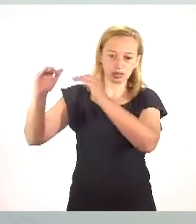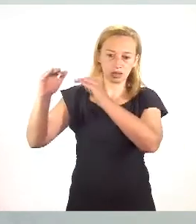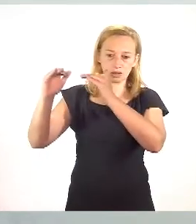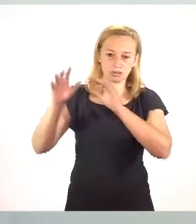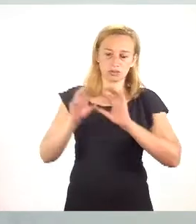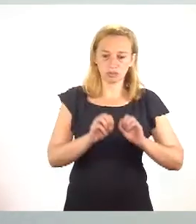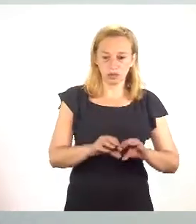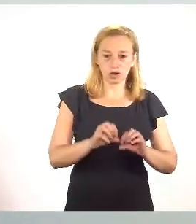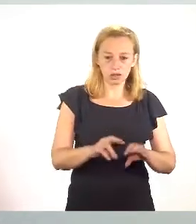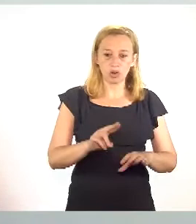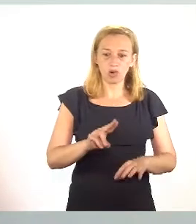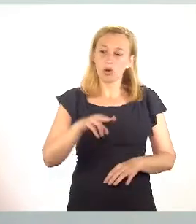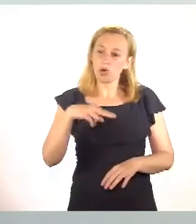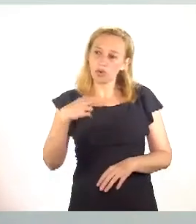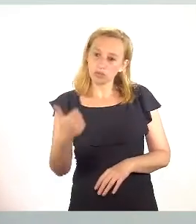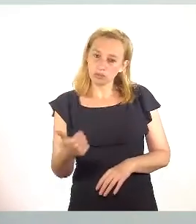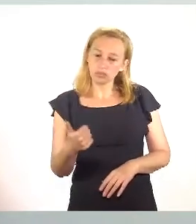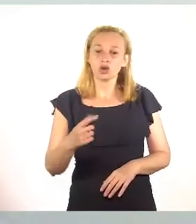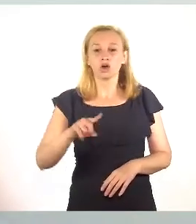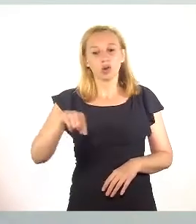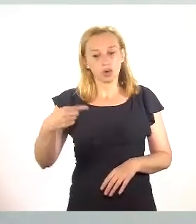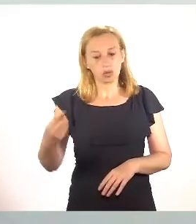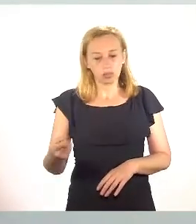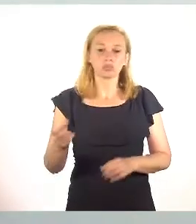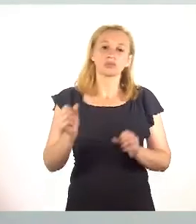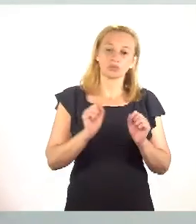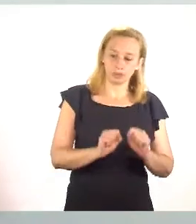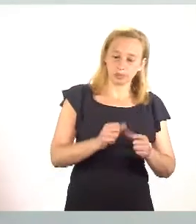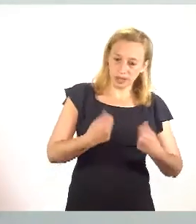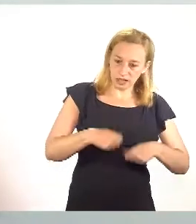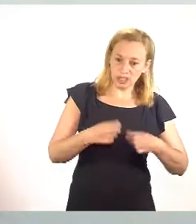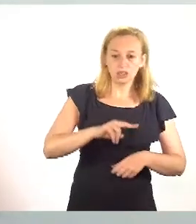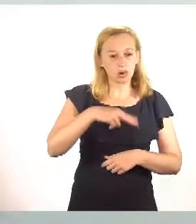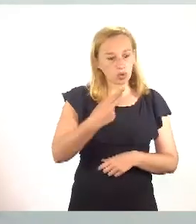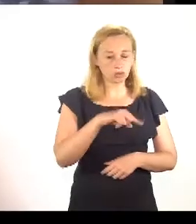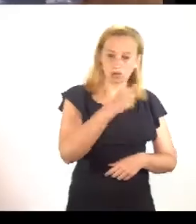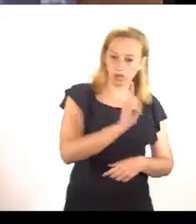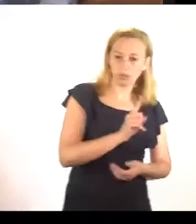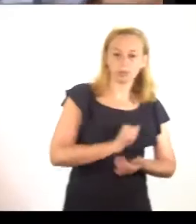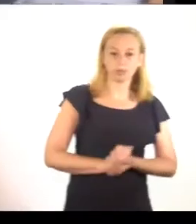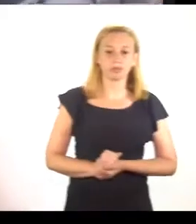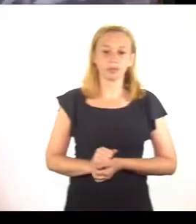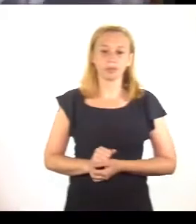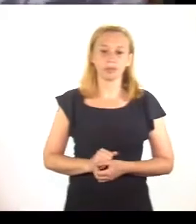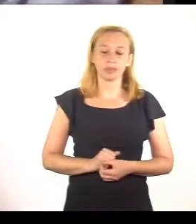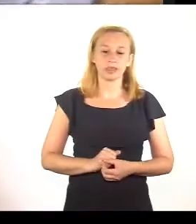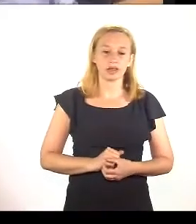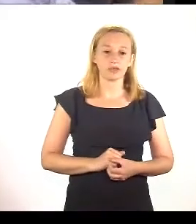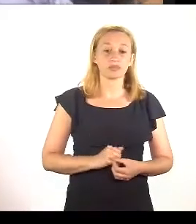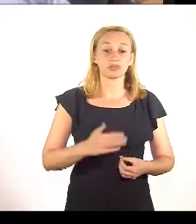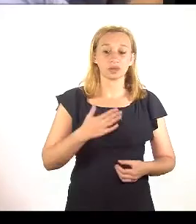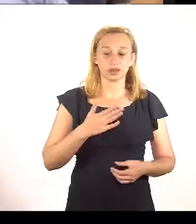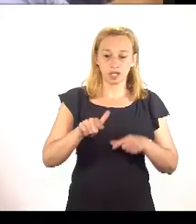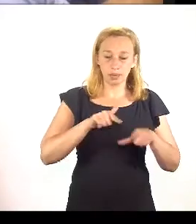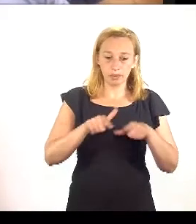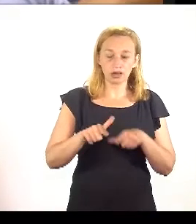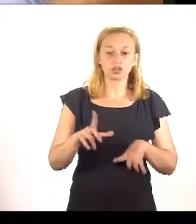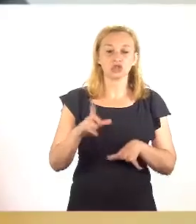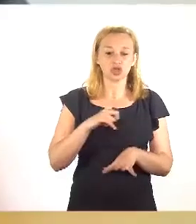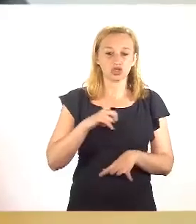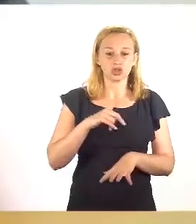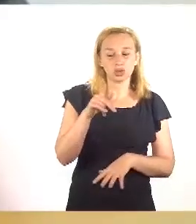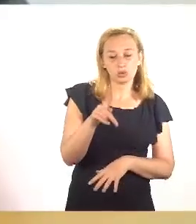Alguns precisam, outros não. Então, por favor, me dê essa informação. Então, o cargo que eu tinha no PROCON